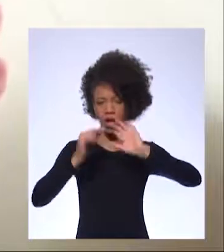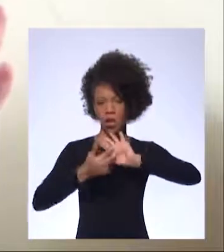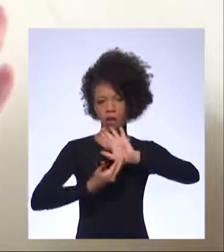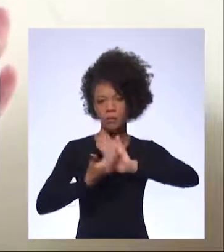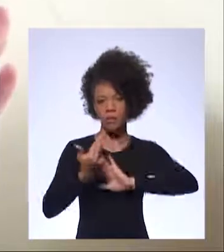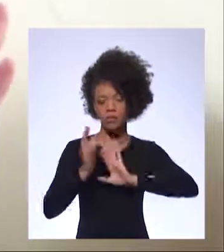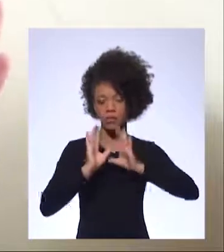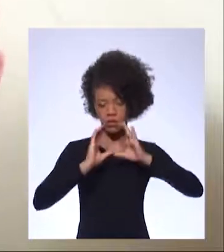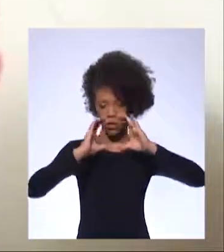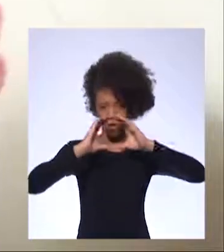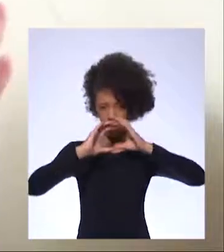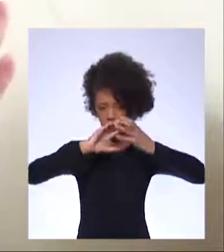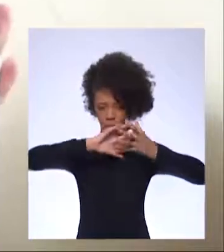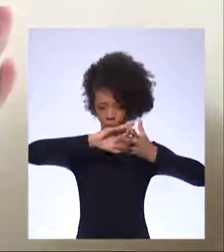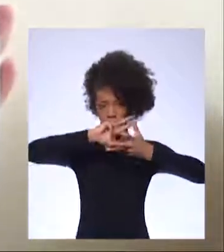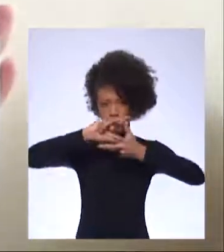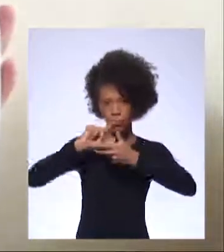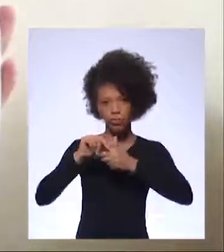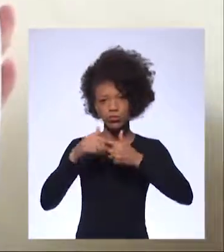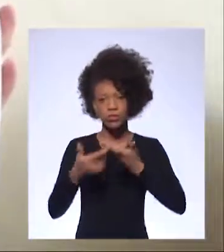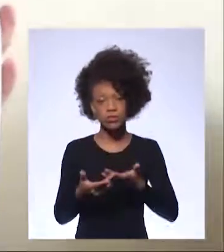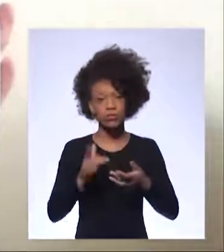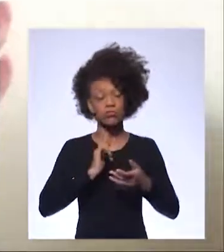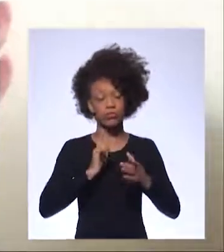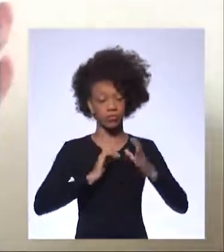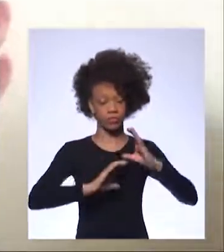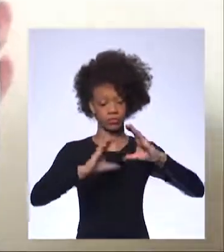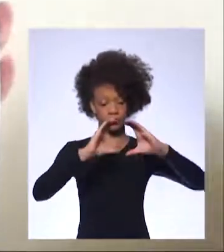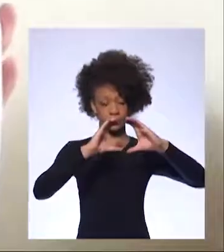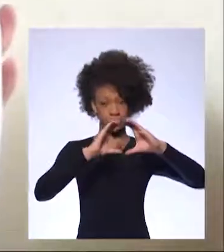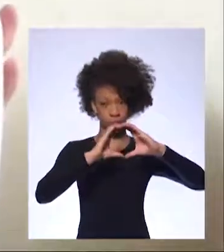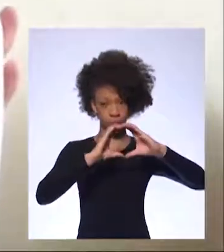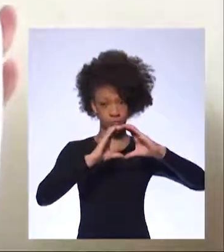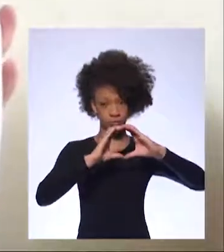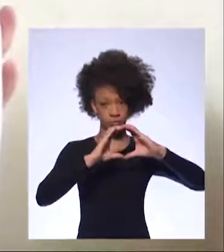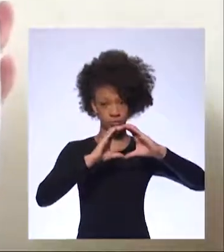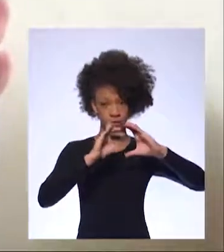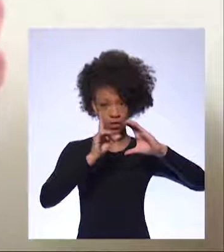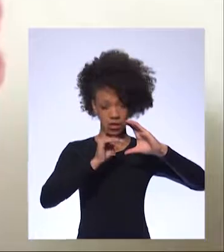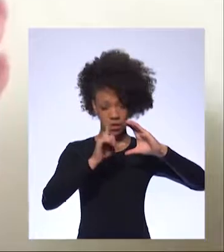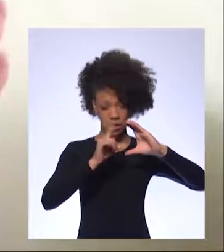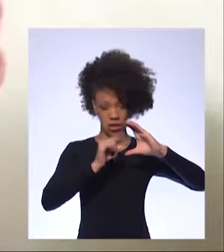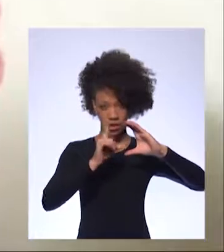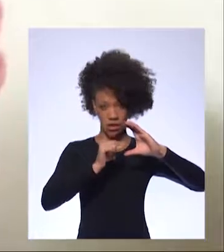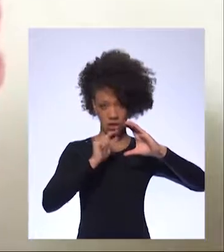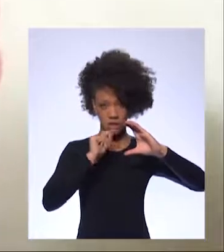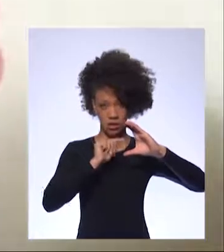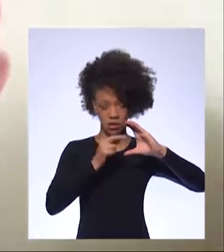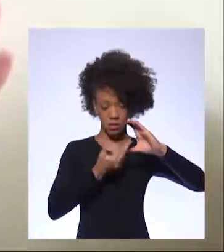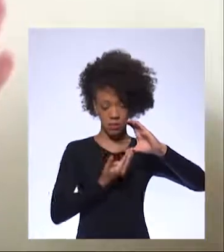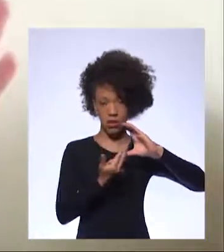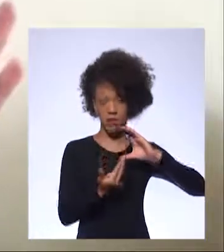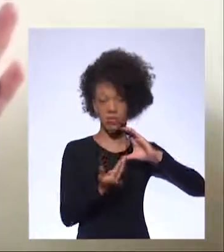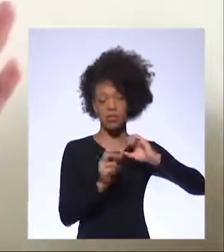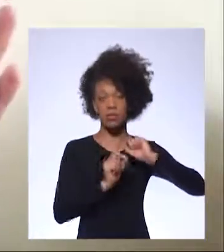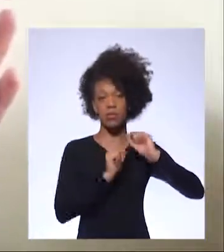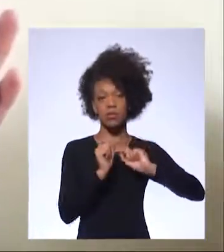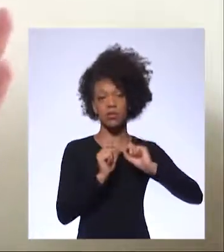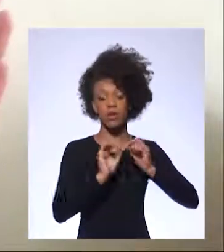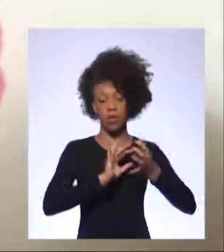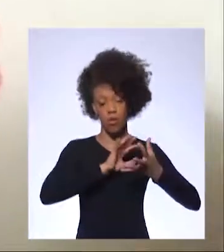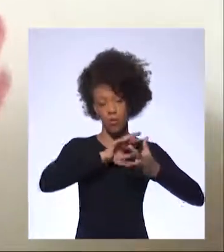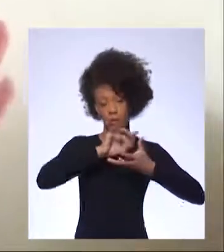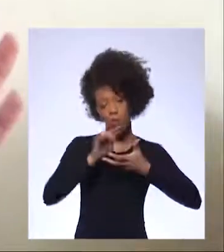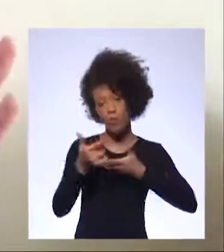representar o submundo Então tinha um círculo e essa estrela ficava dentro para representar o